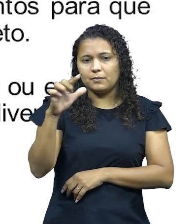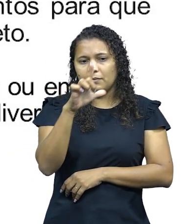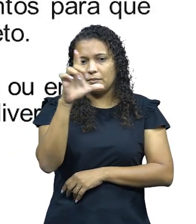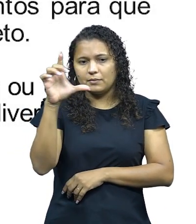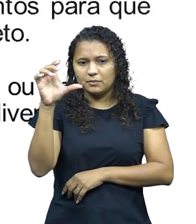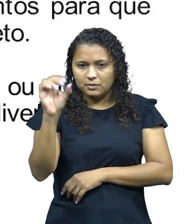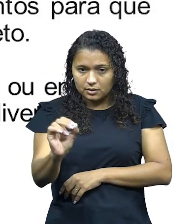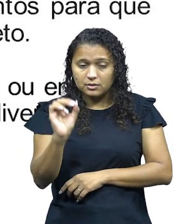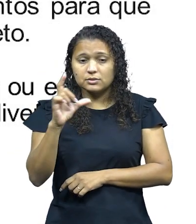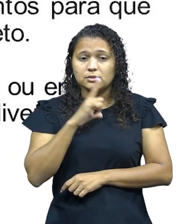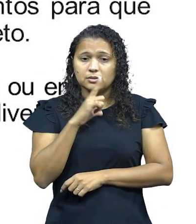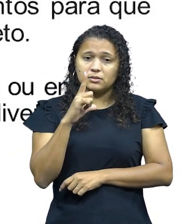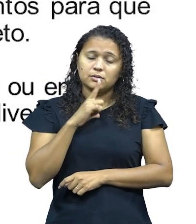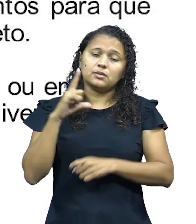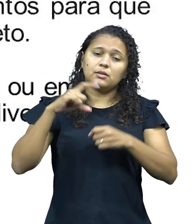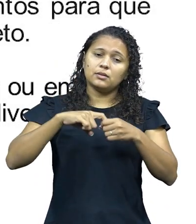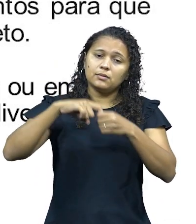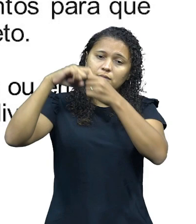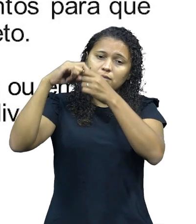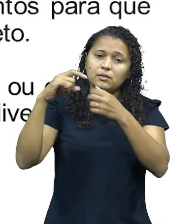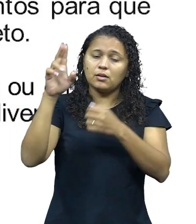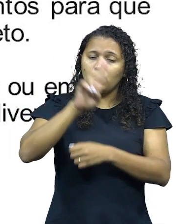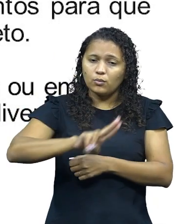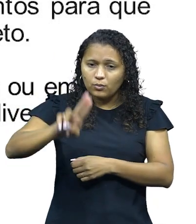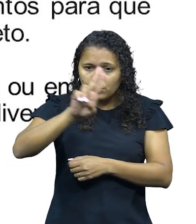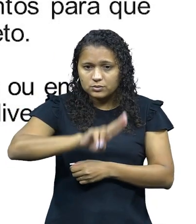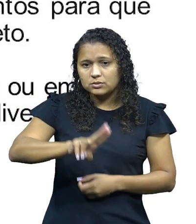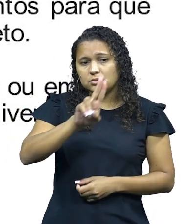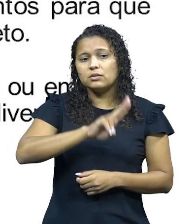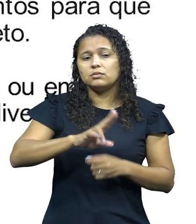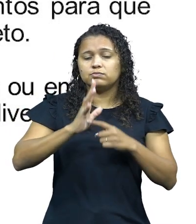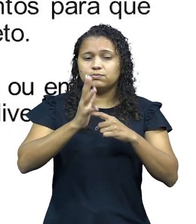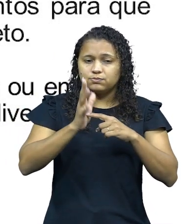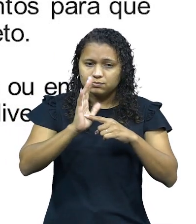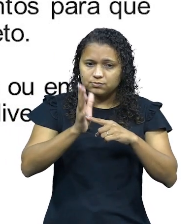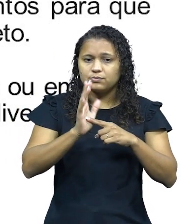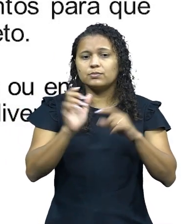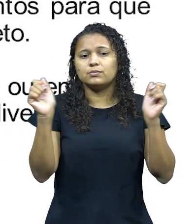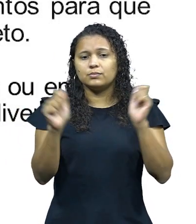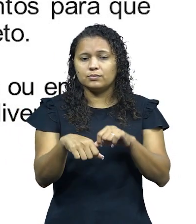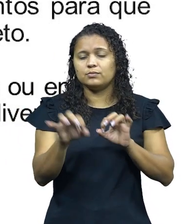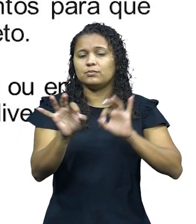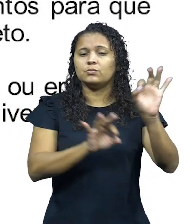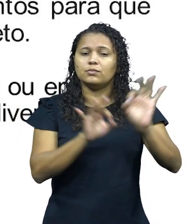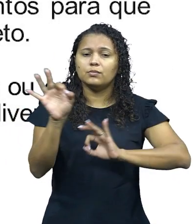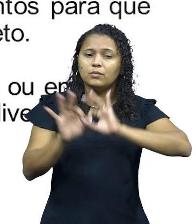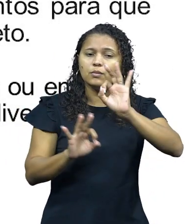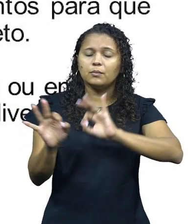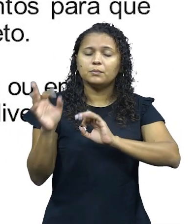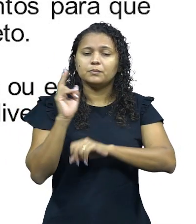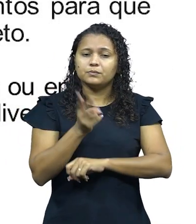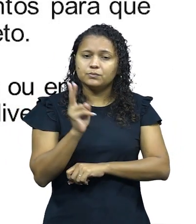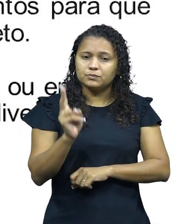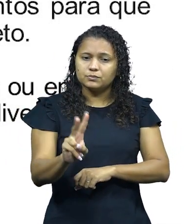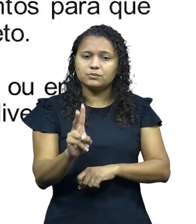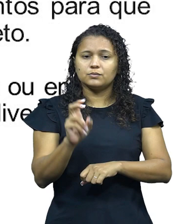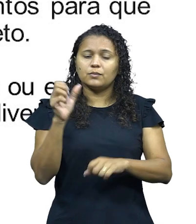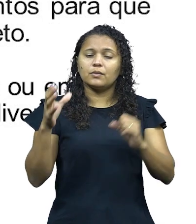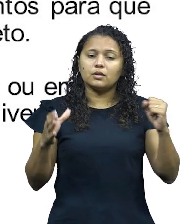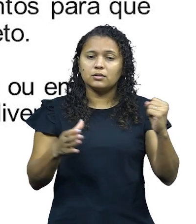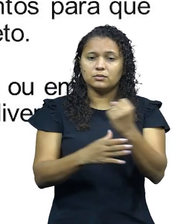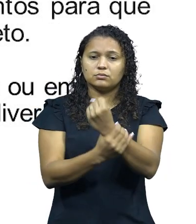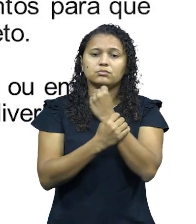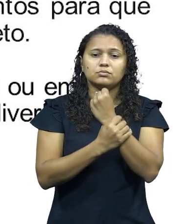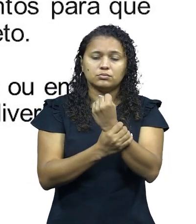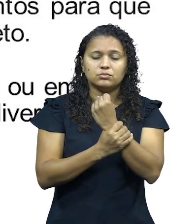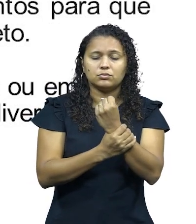que consiste na amarração de cargas utilizando equipamentos para que os operadores permaneçam